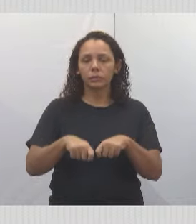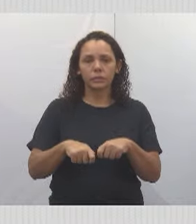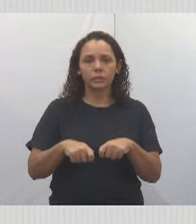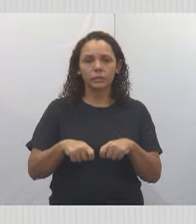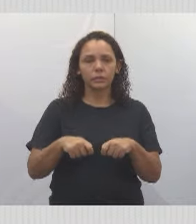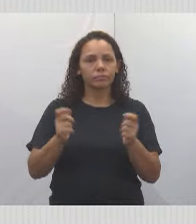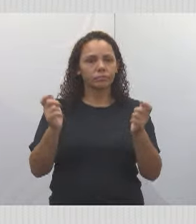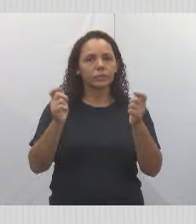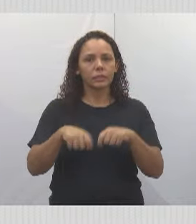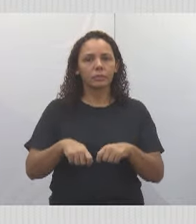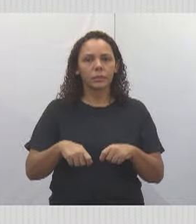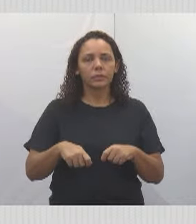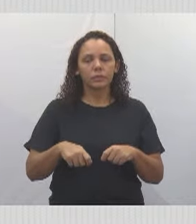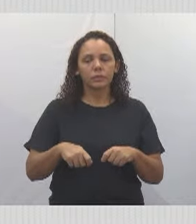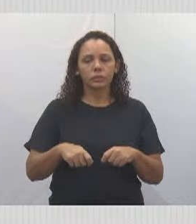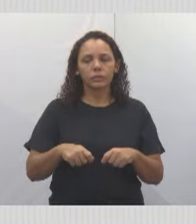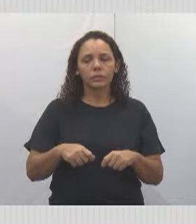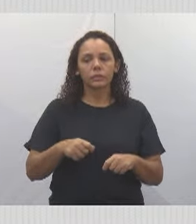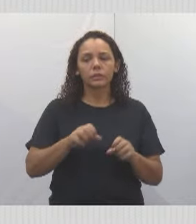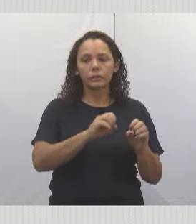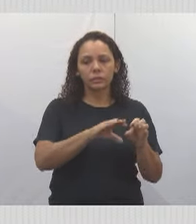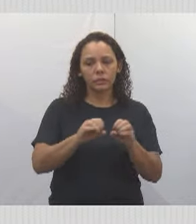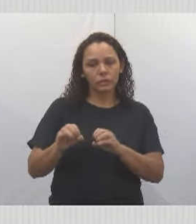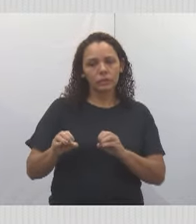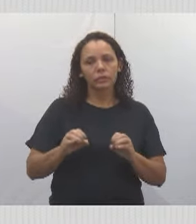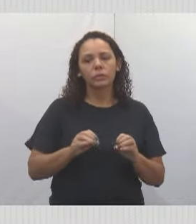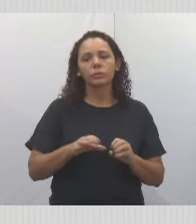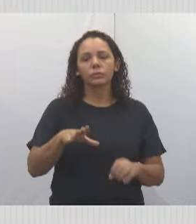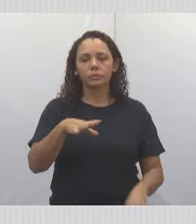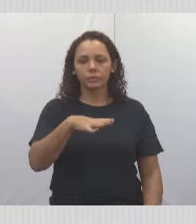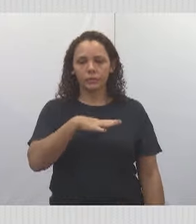educação permanente.